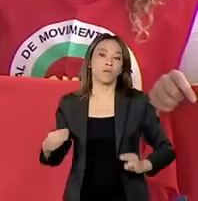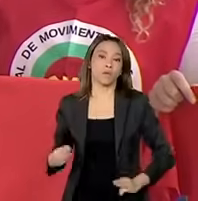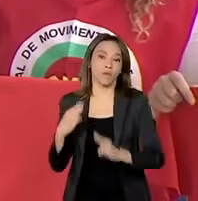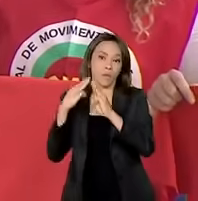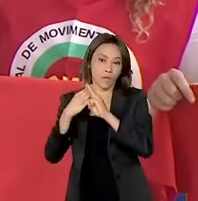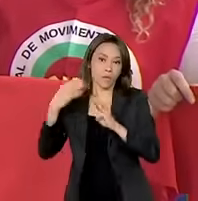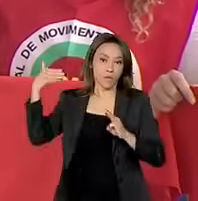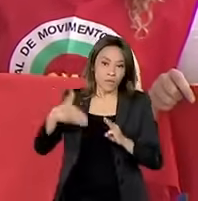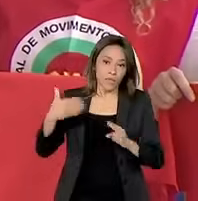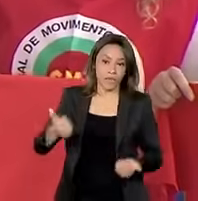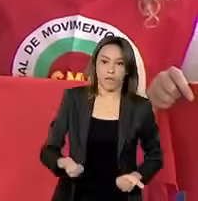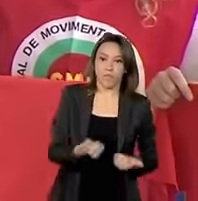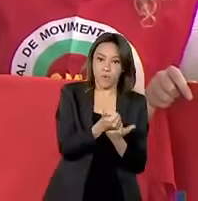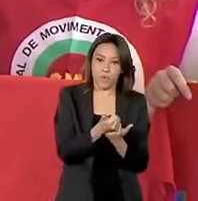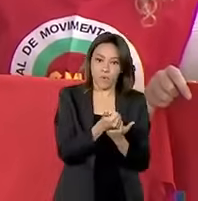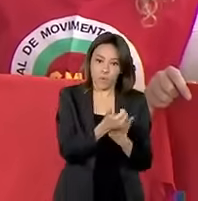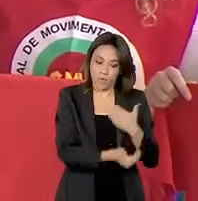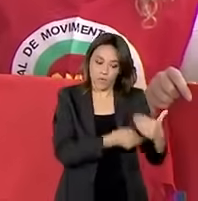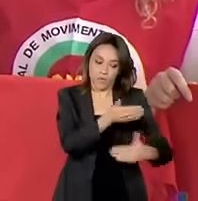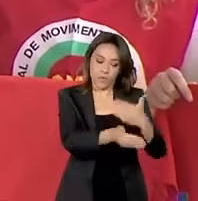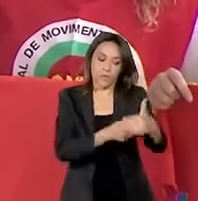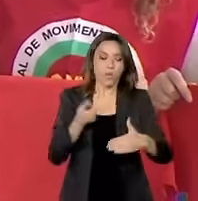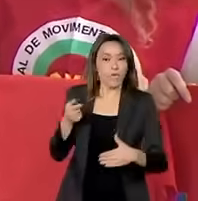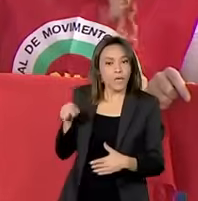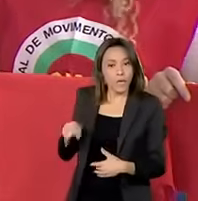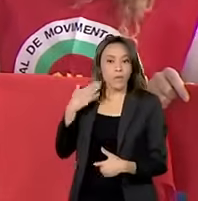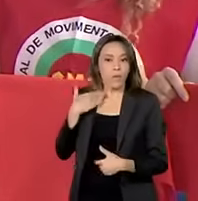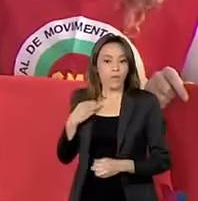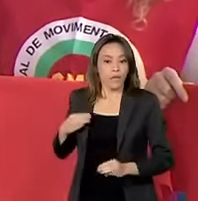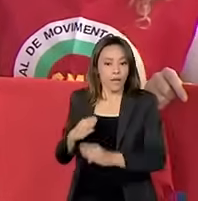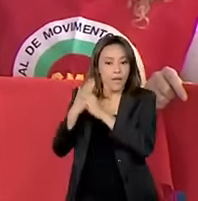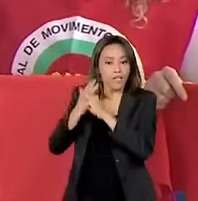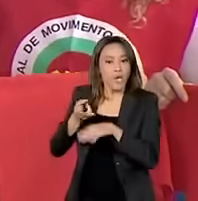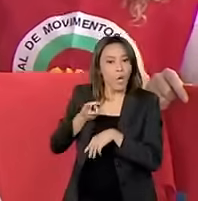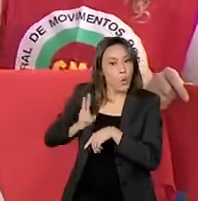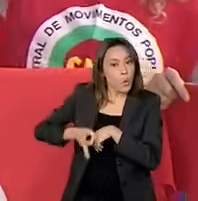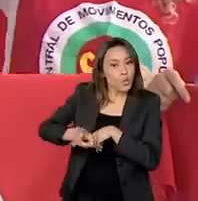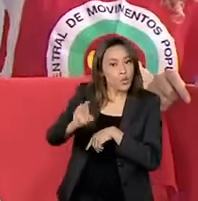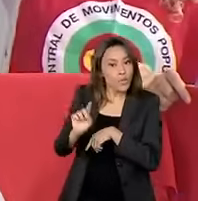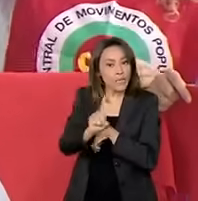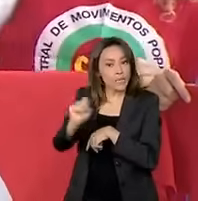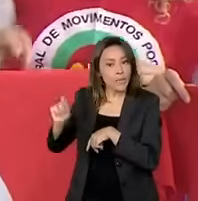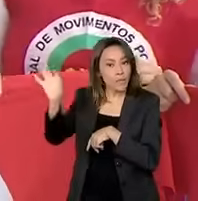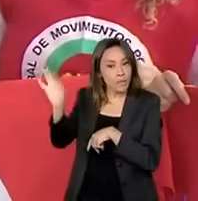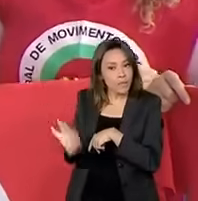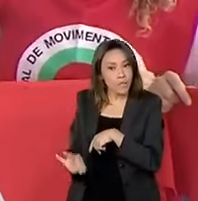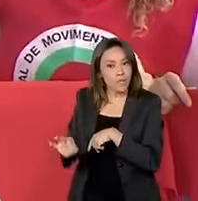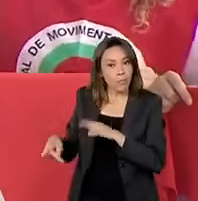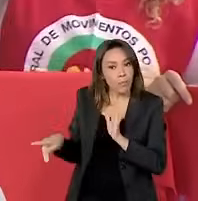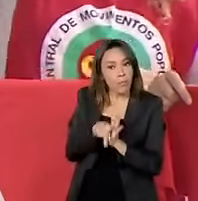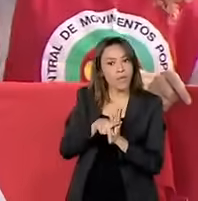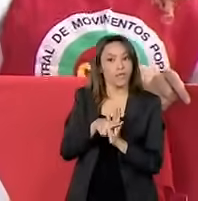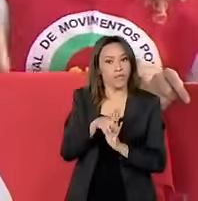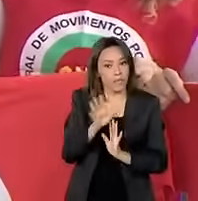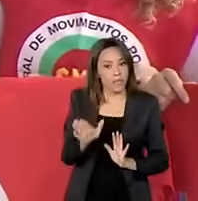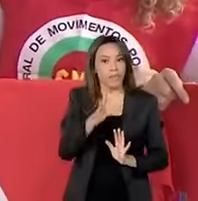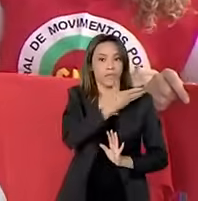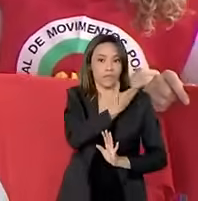Federal nesse processo, que ela continue sendo 100% pública, que ela